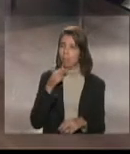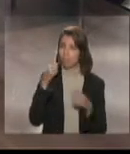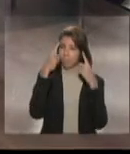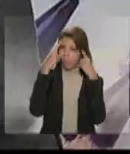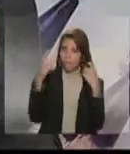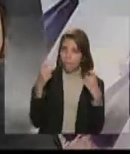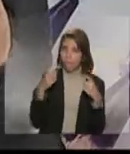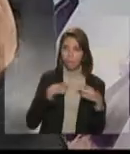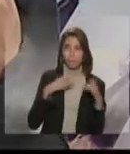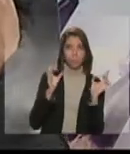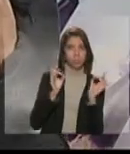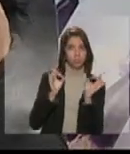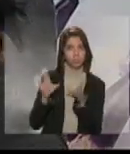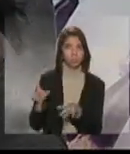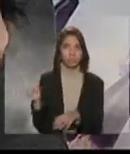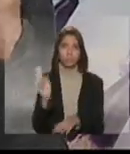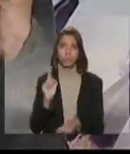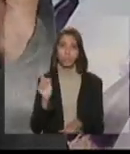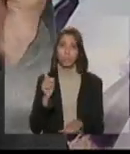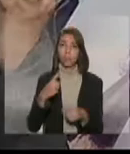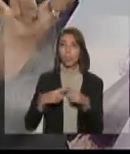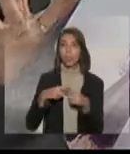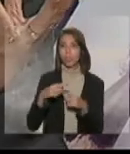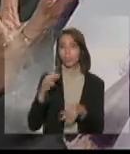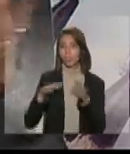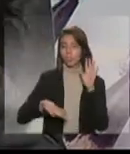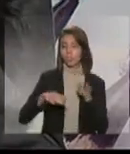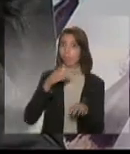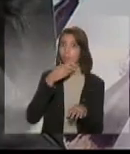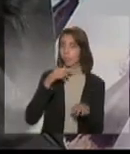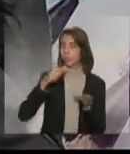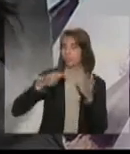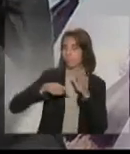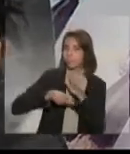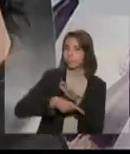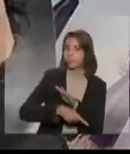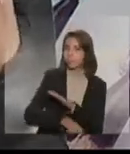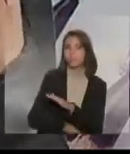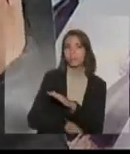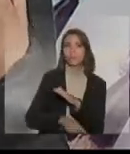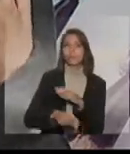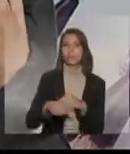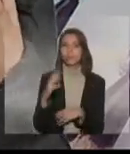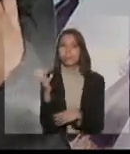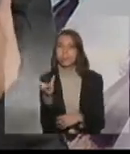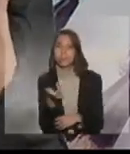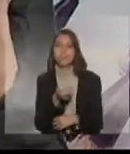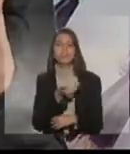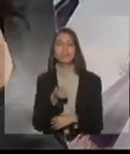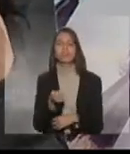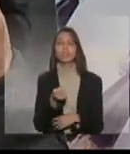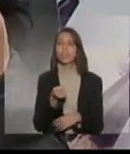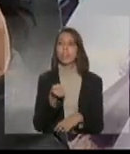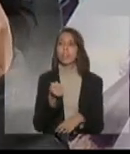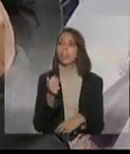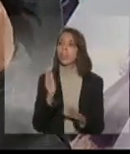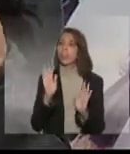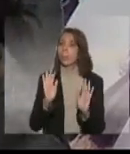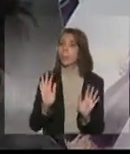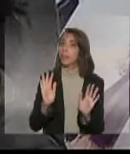se falou edno outro bloco que geralmente os homens são muito intensos néon é muito envolventes